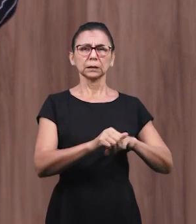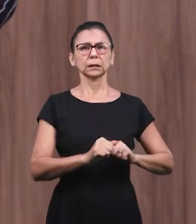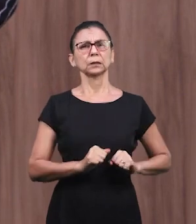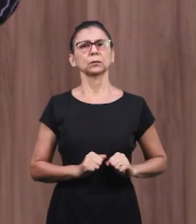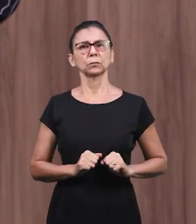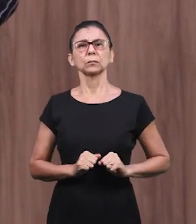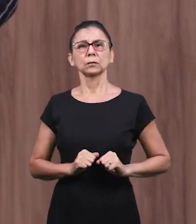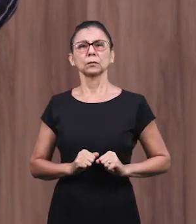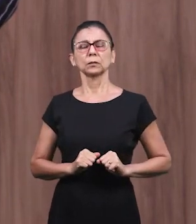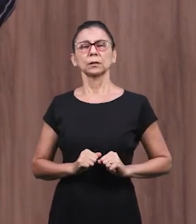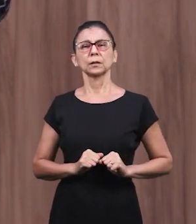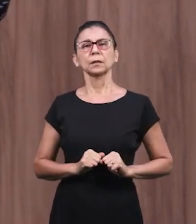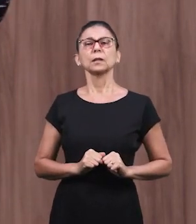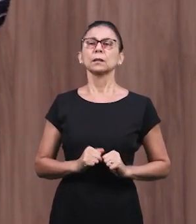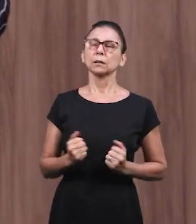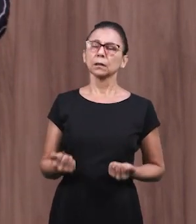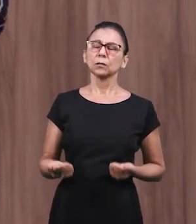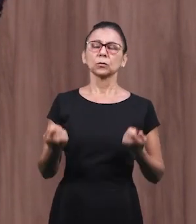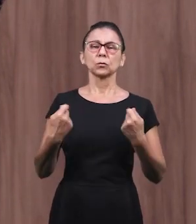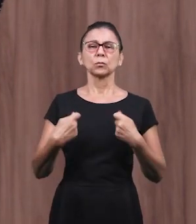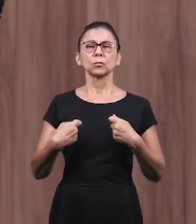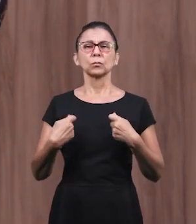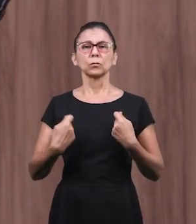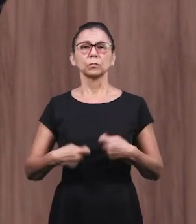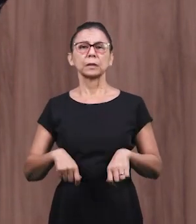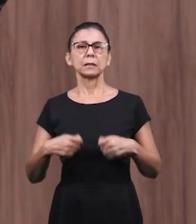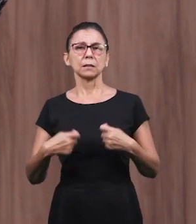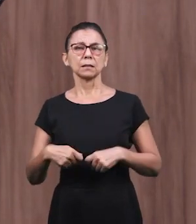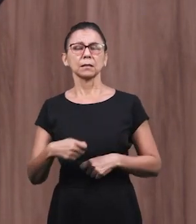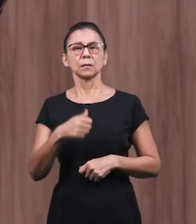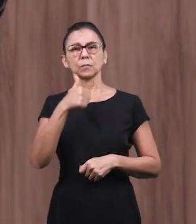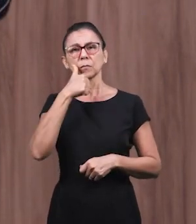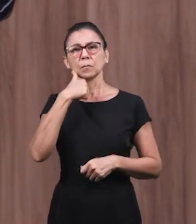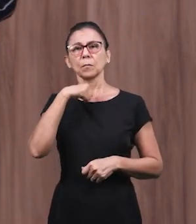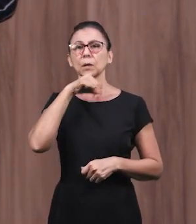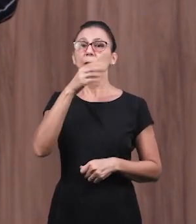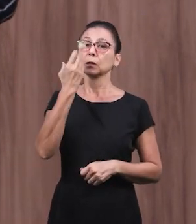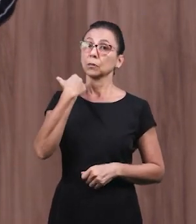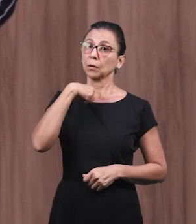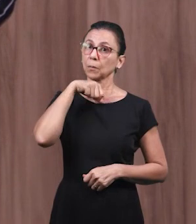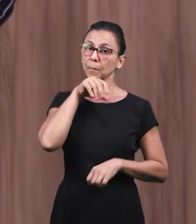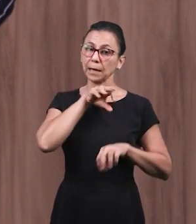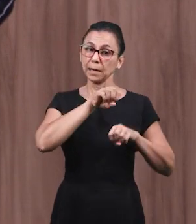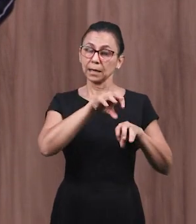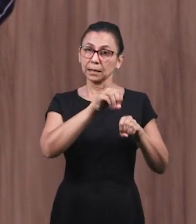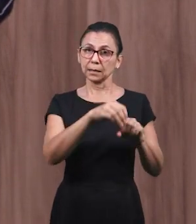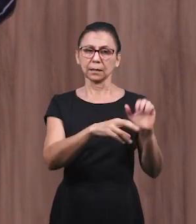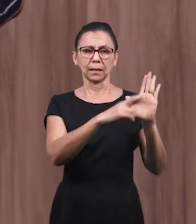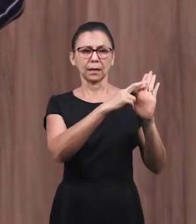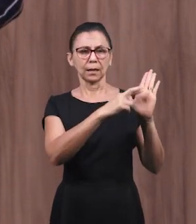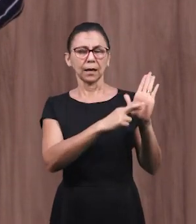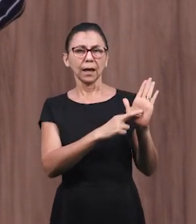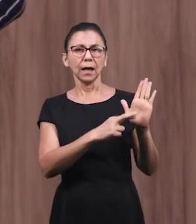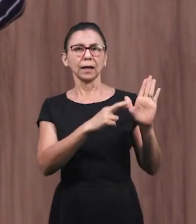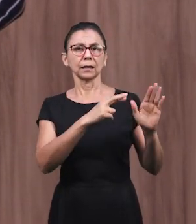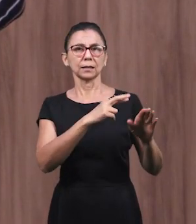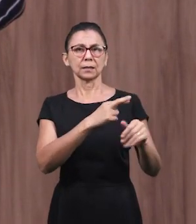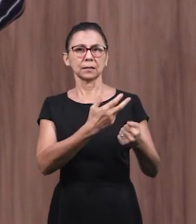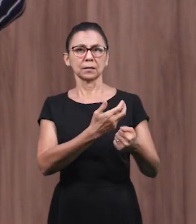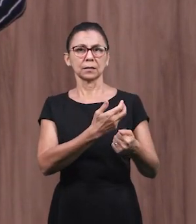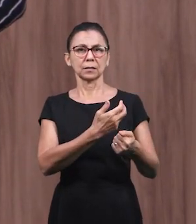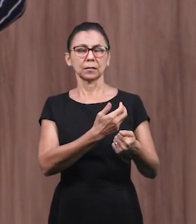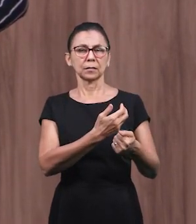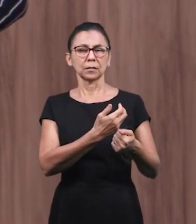fiéis devem dar a seus filhos orientação, direção e regras, mas isso não é tudo. Nossos filhos